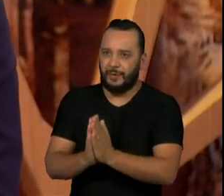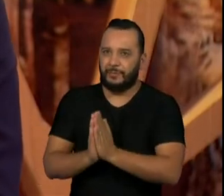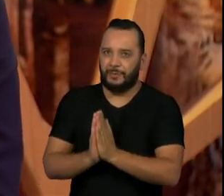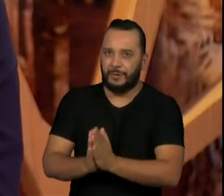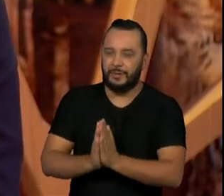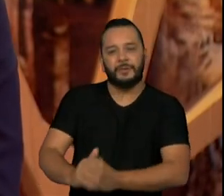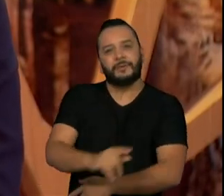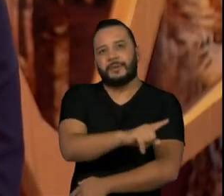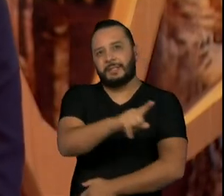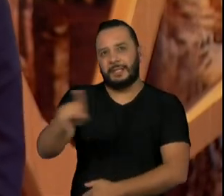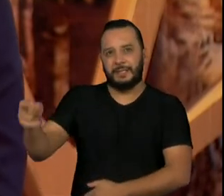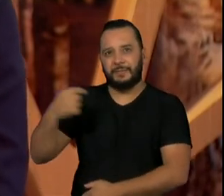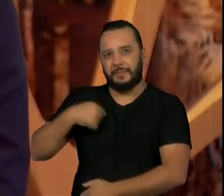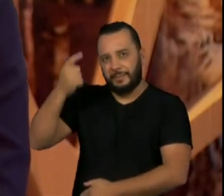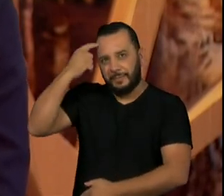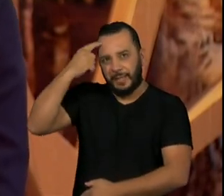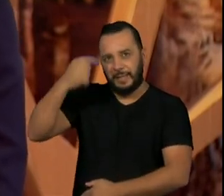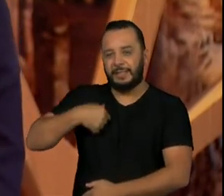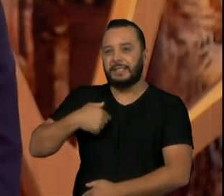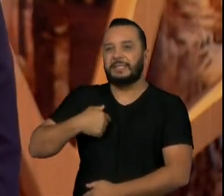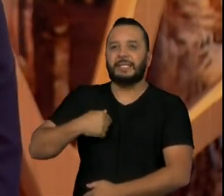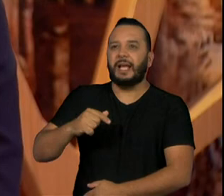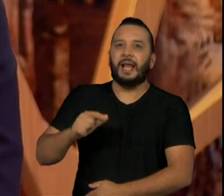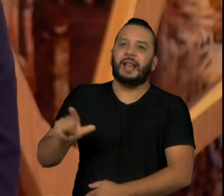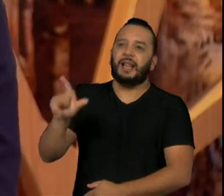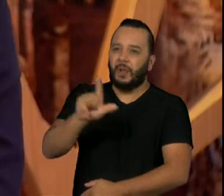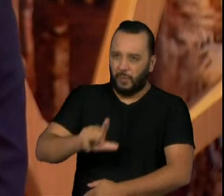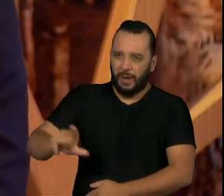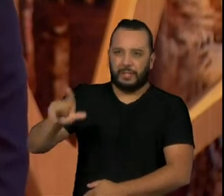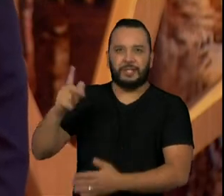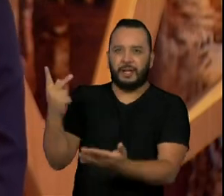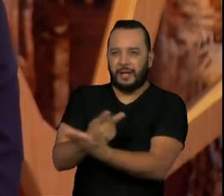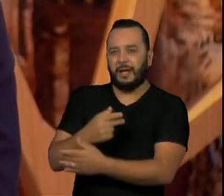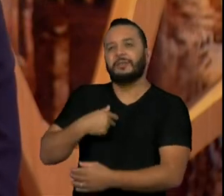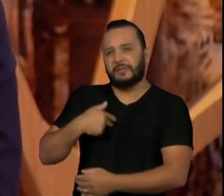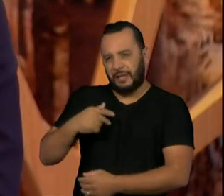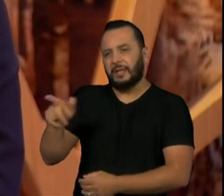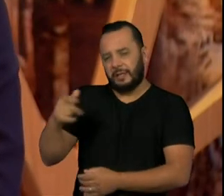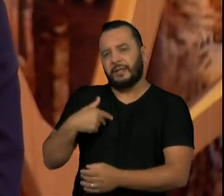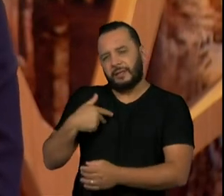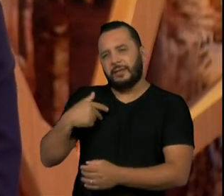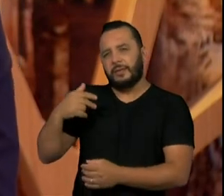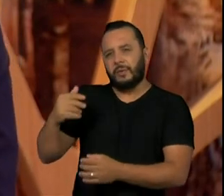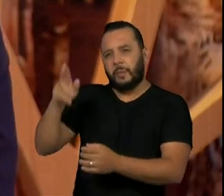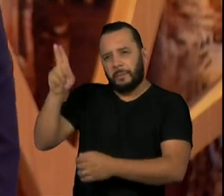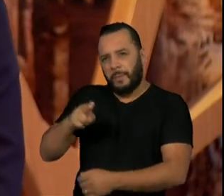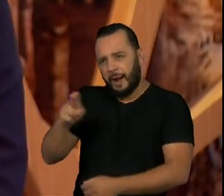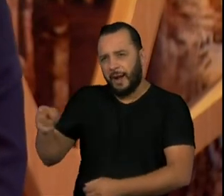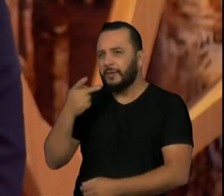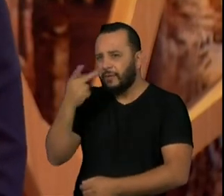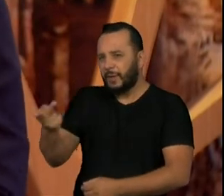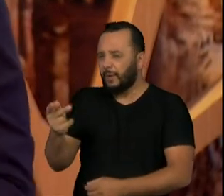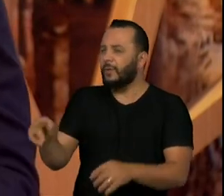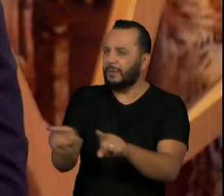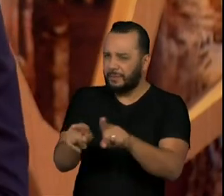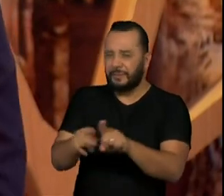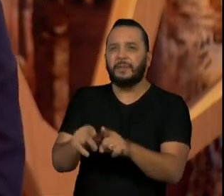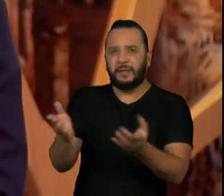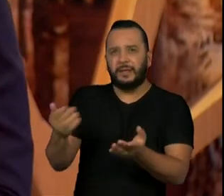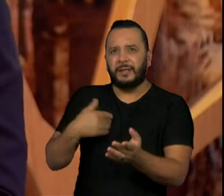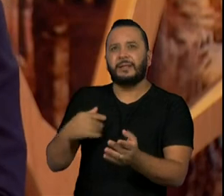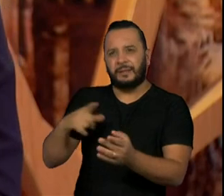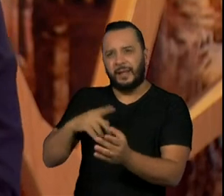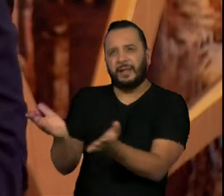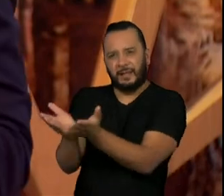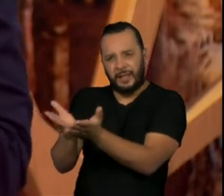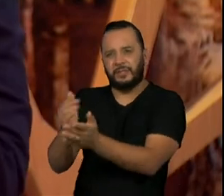não usemos linguagens inclusivas. Há muitos evangélicos, o Frei falou aqui, né, o padre, o pastor, não lembro o nome dele, que faz um